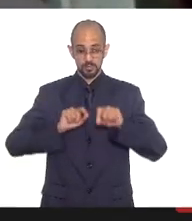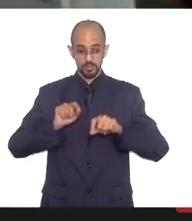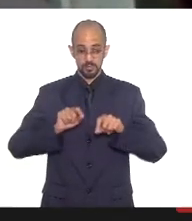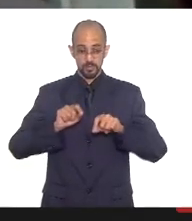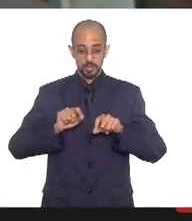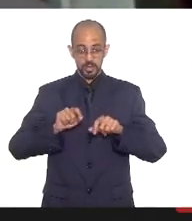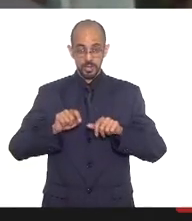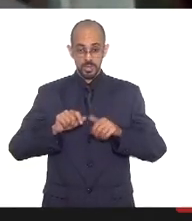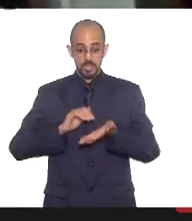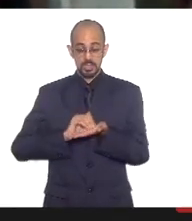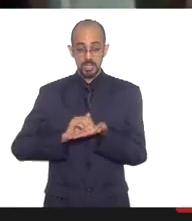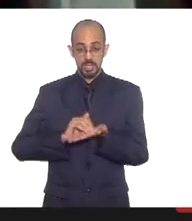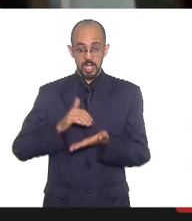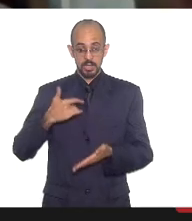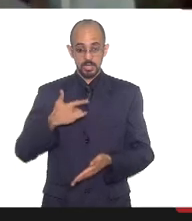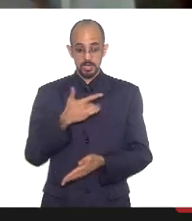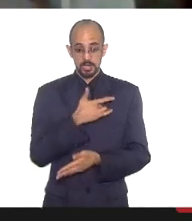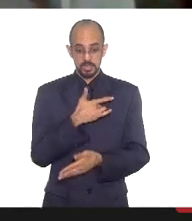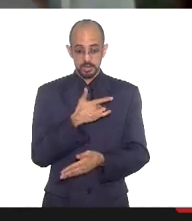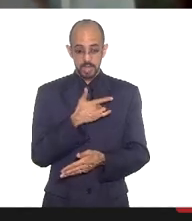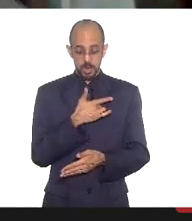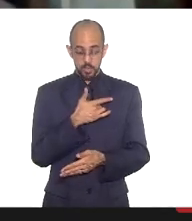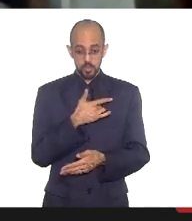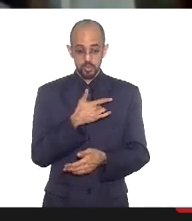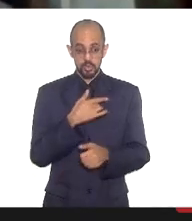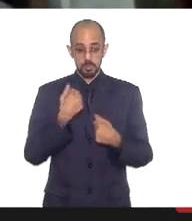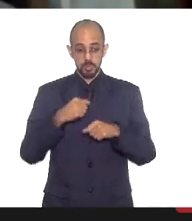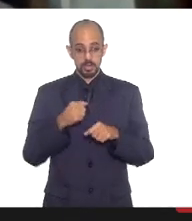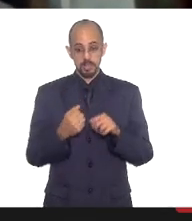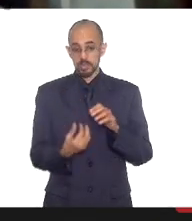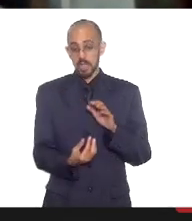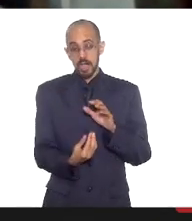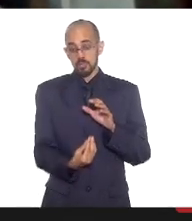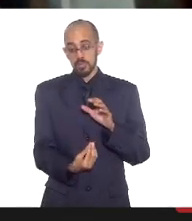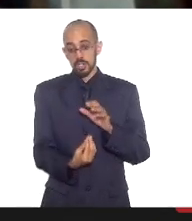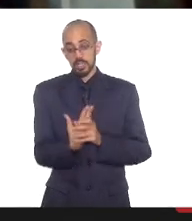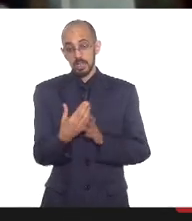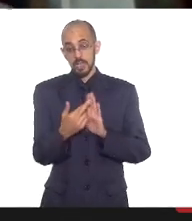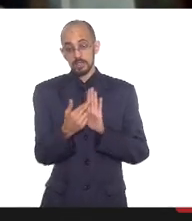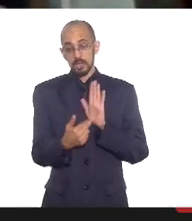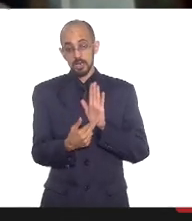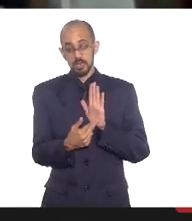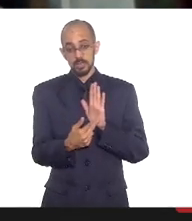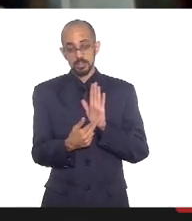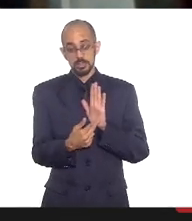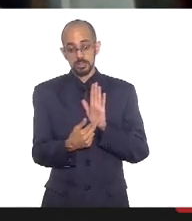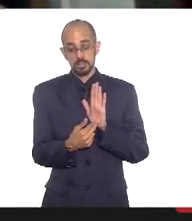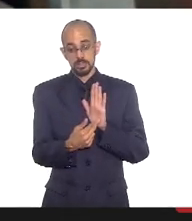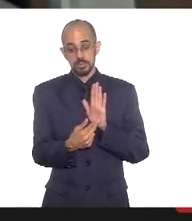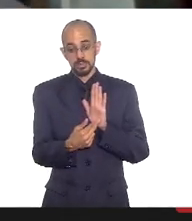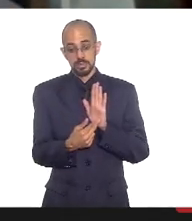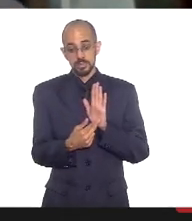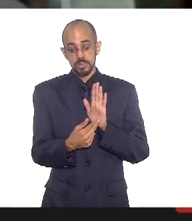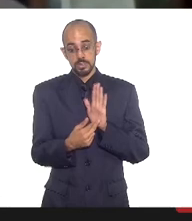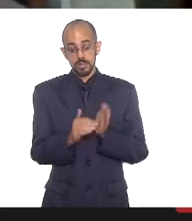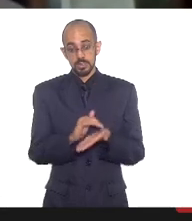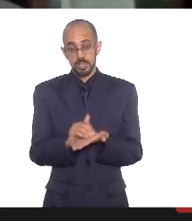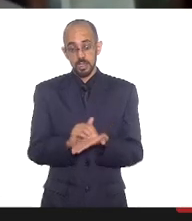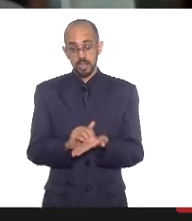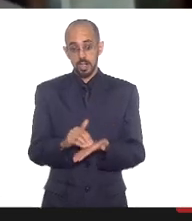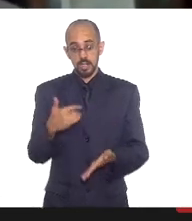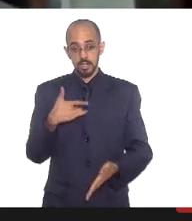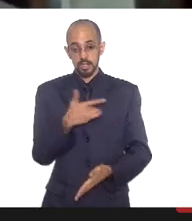defina Quem são os prioritários porque afinal de contas quem define é secretário de saúde dentro da